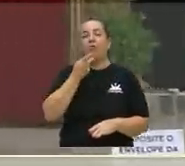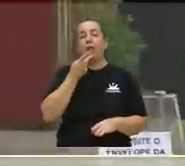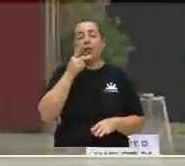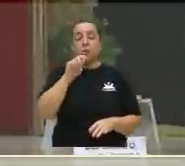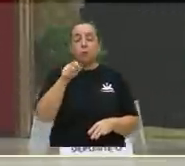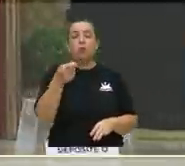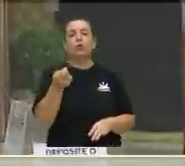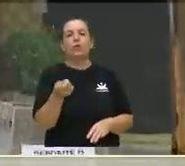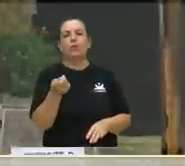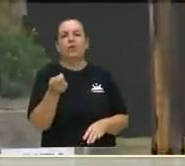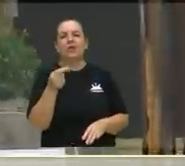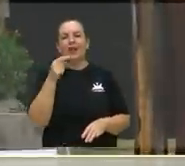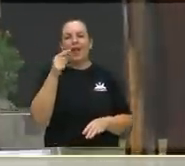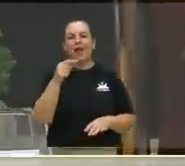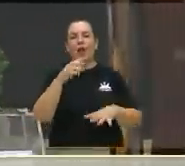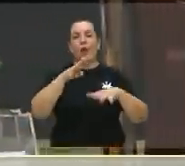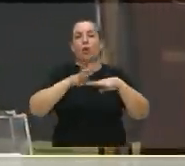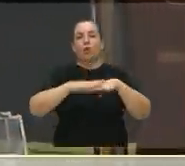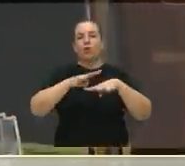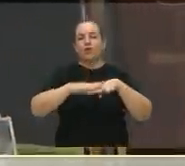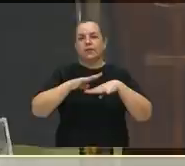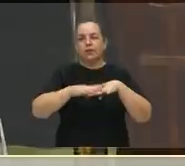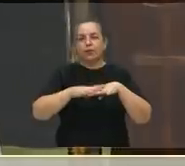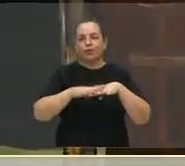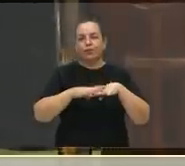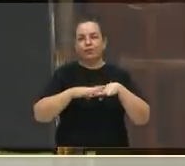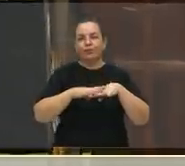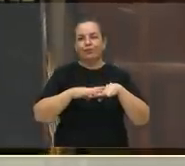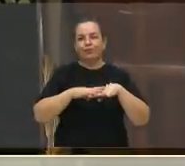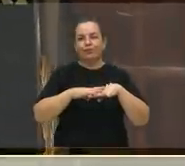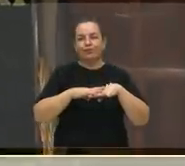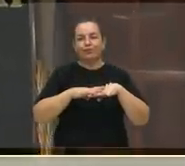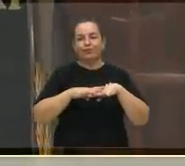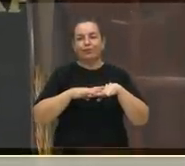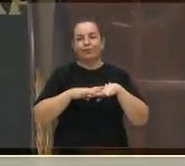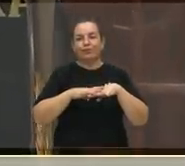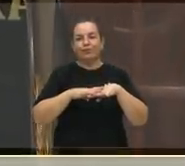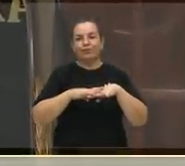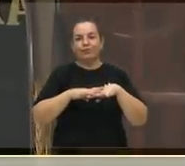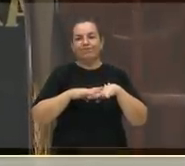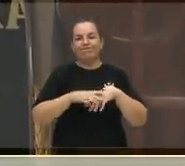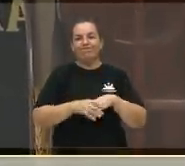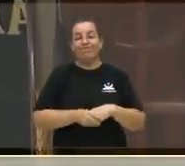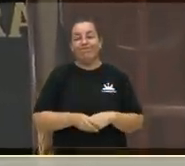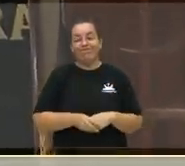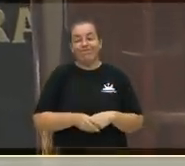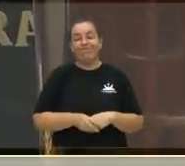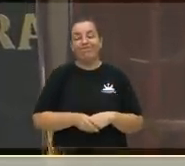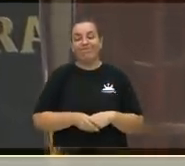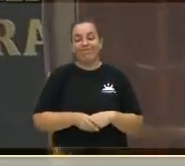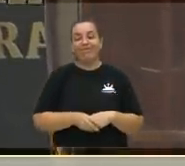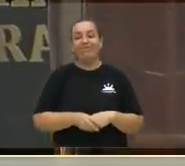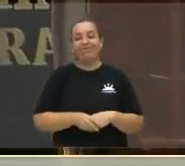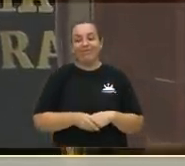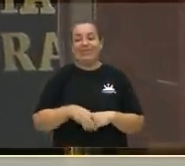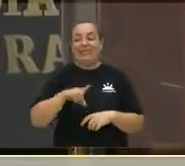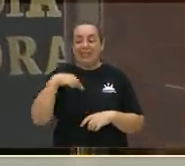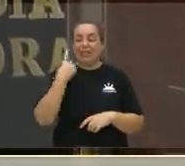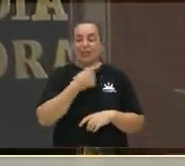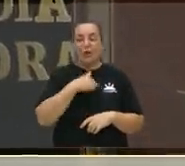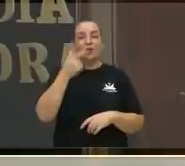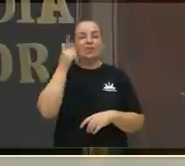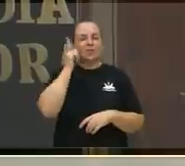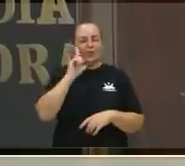sobre a confissão quem dera e se nós